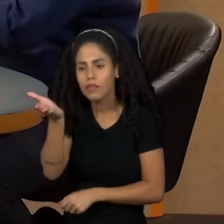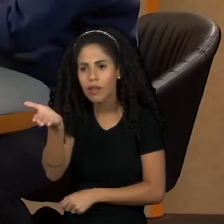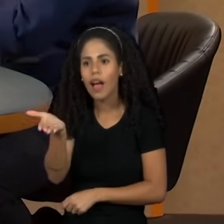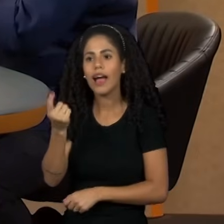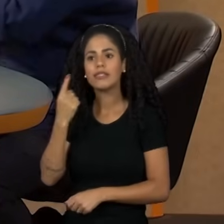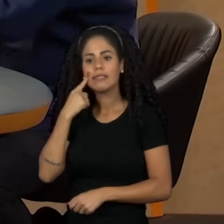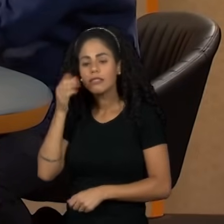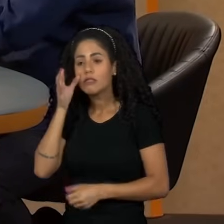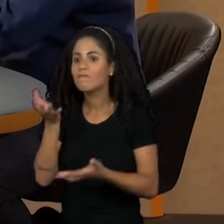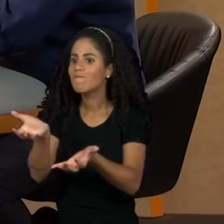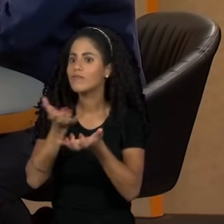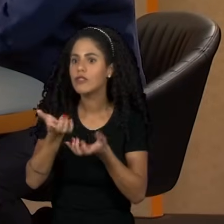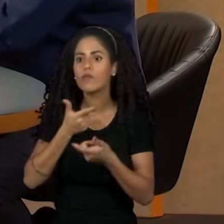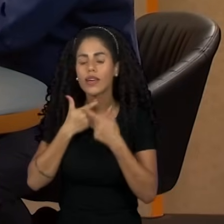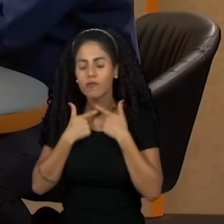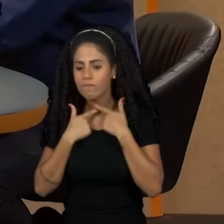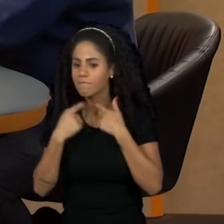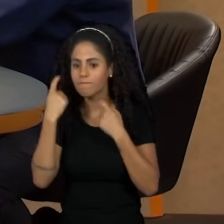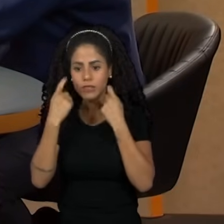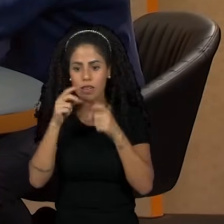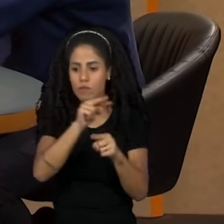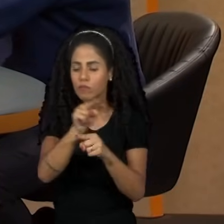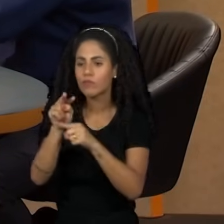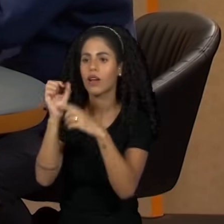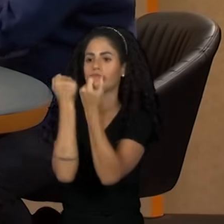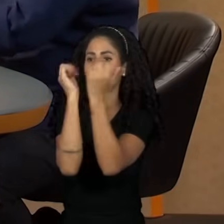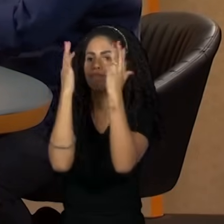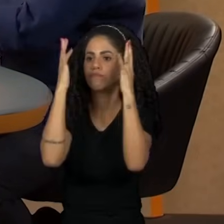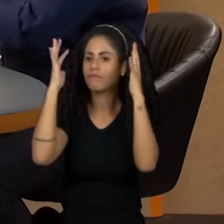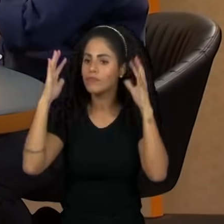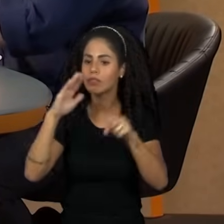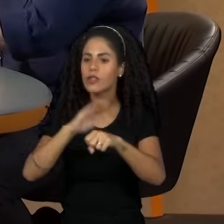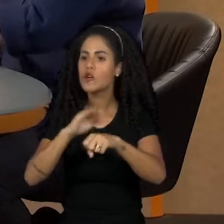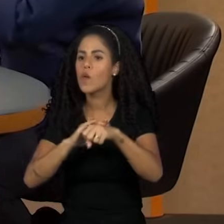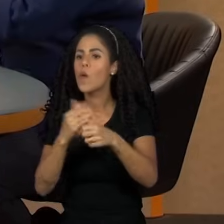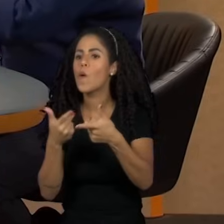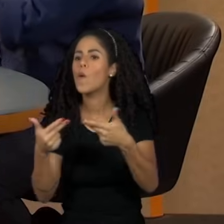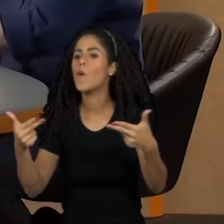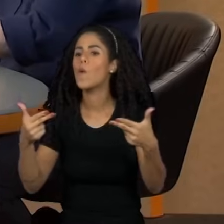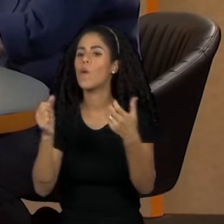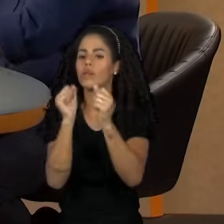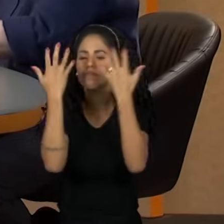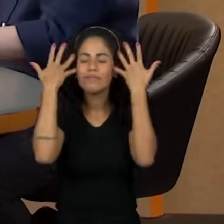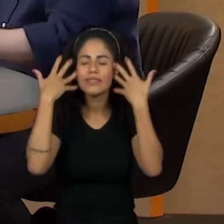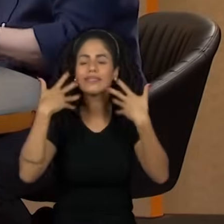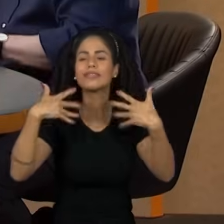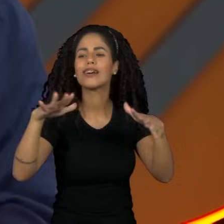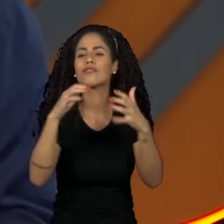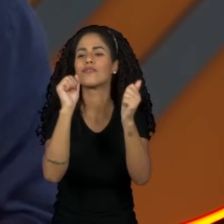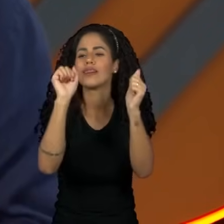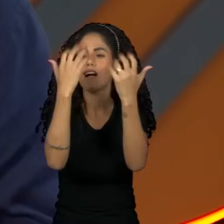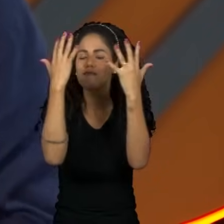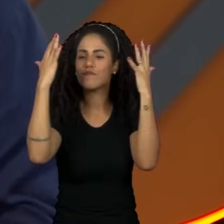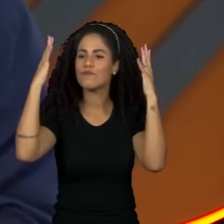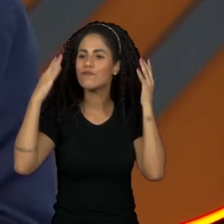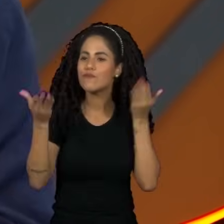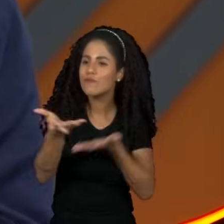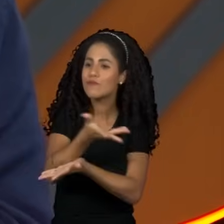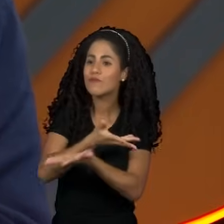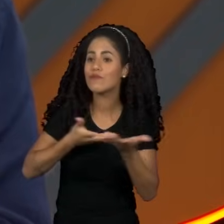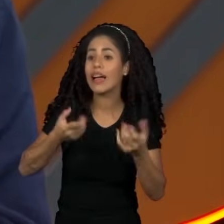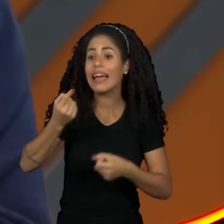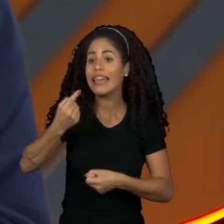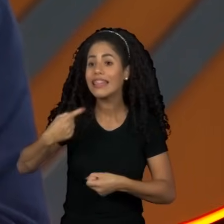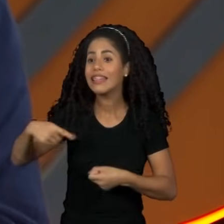seu interesse, sua preocupação para desenvolver coisas de acordo, em harmonia com a natureza. Depois você foi para